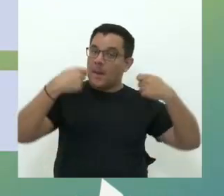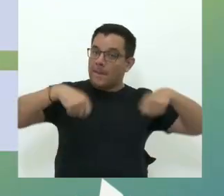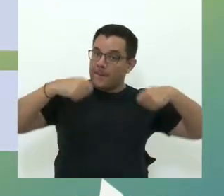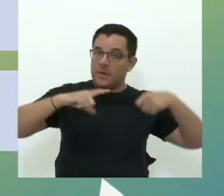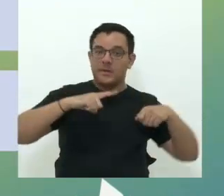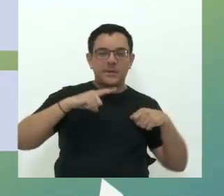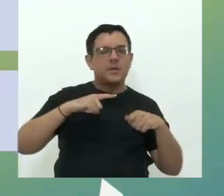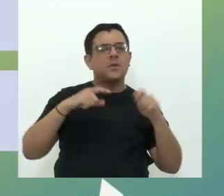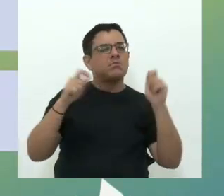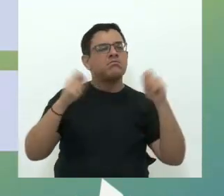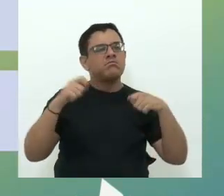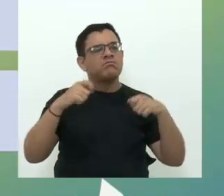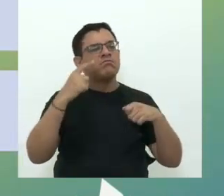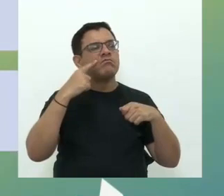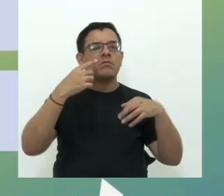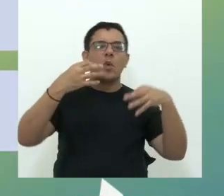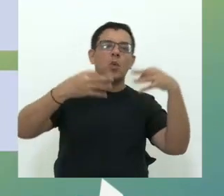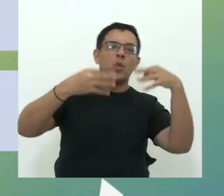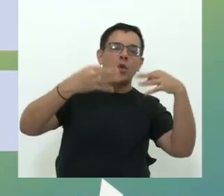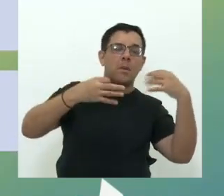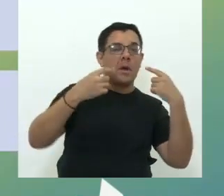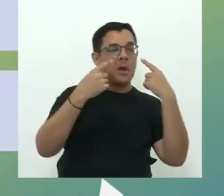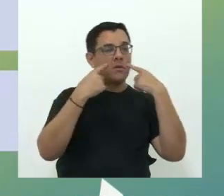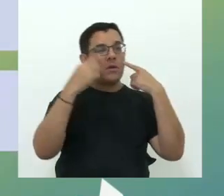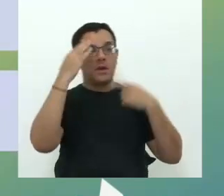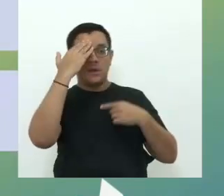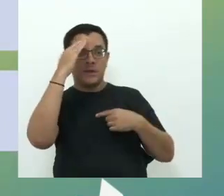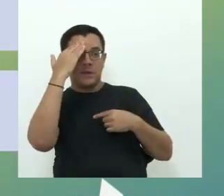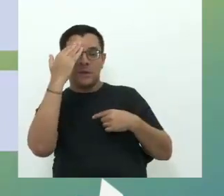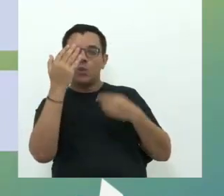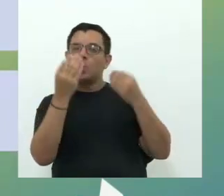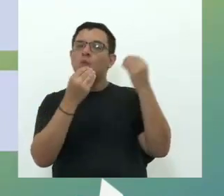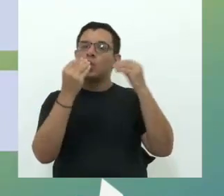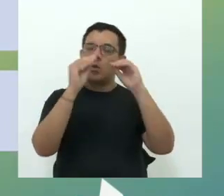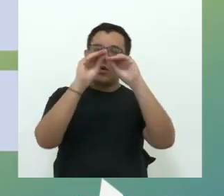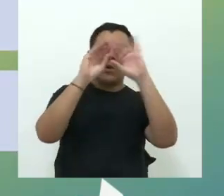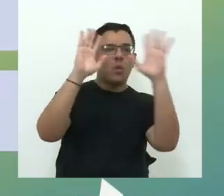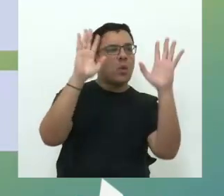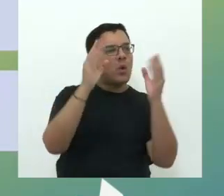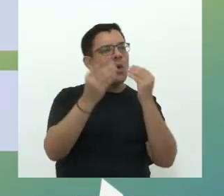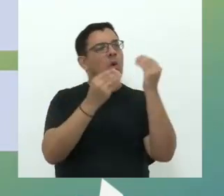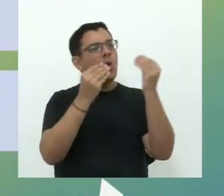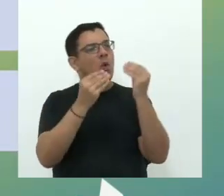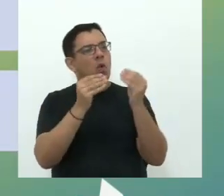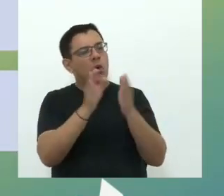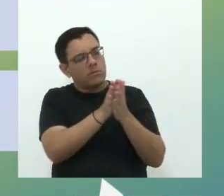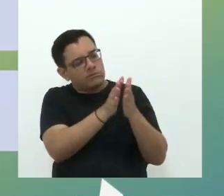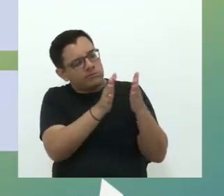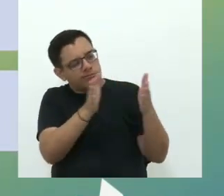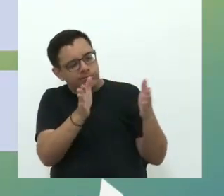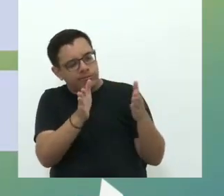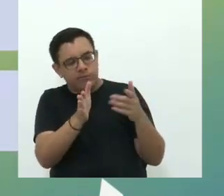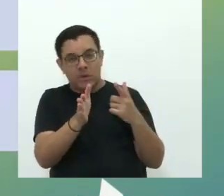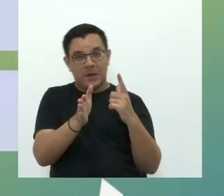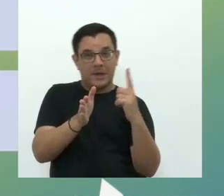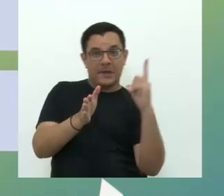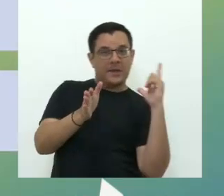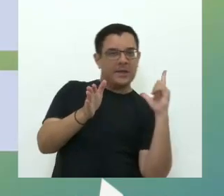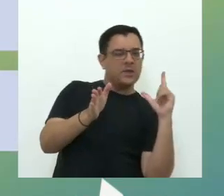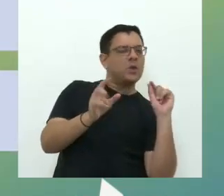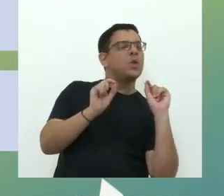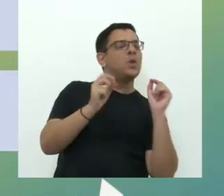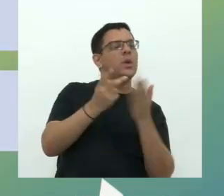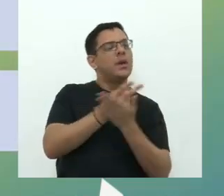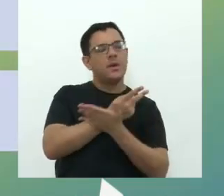condições de julgamento de entendimento de compreensão de tudo aquilo que aconteceu nos momentos prévios